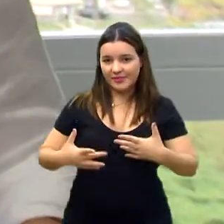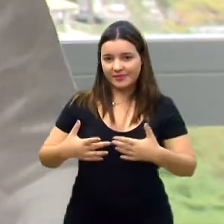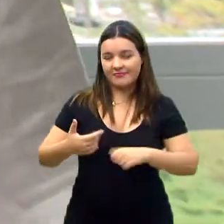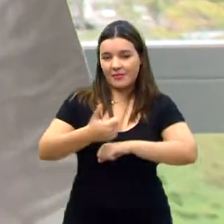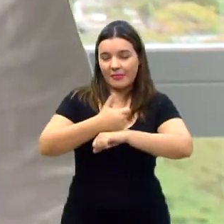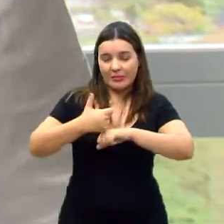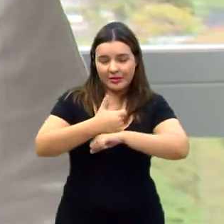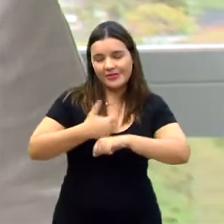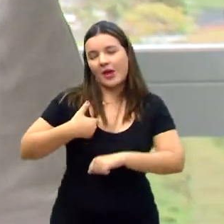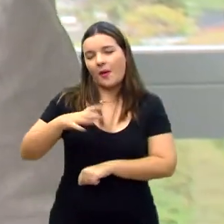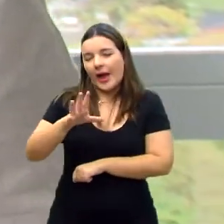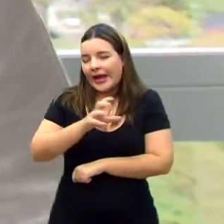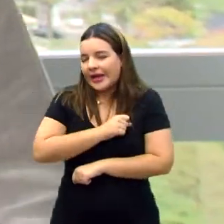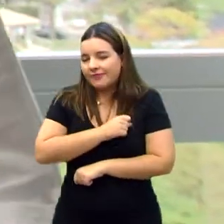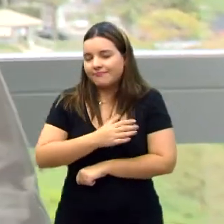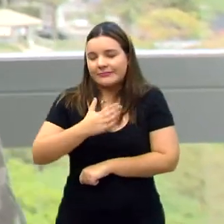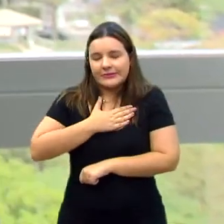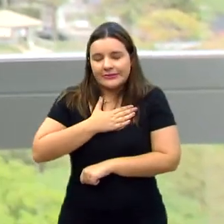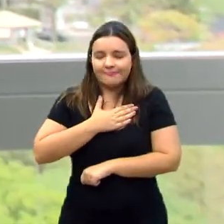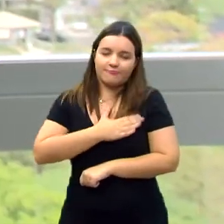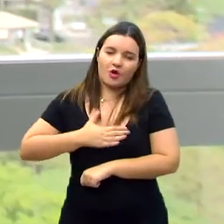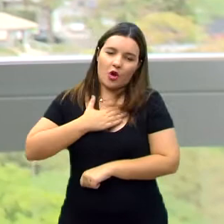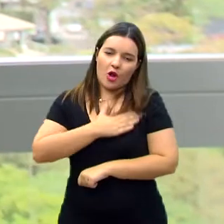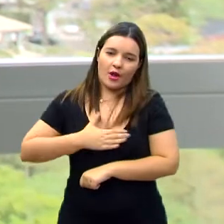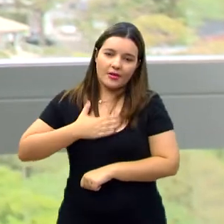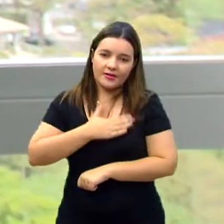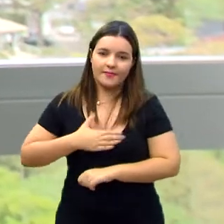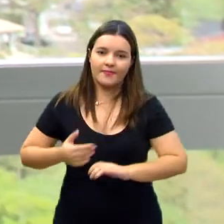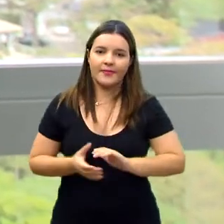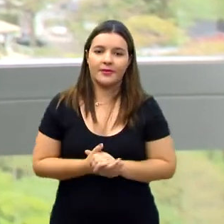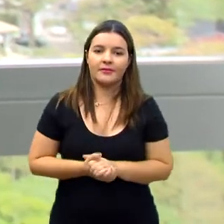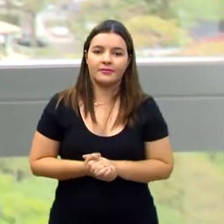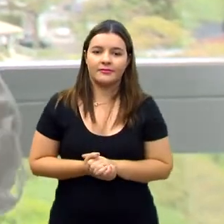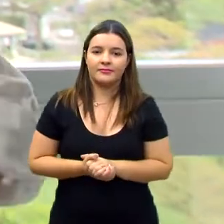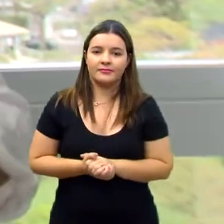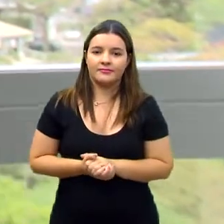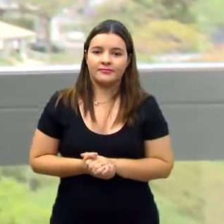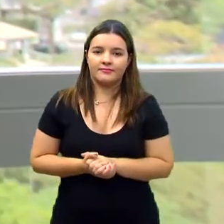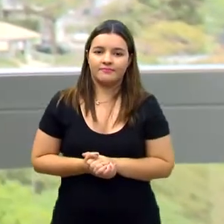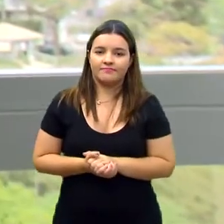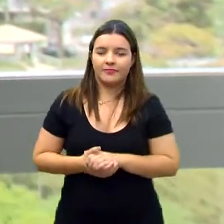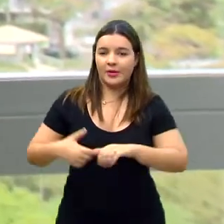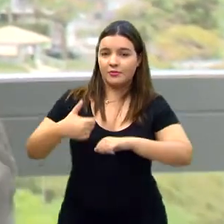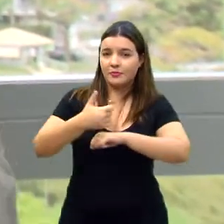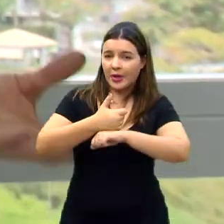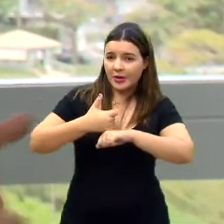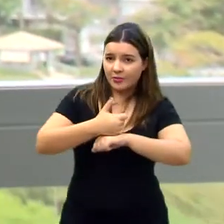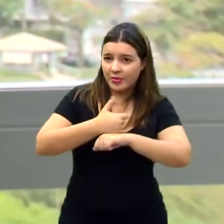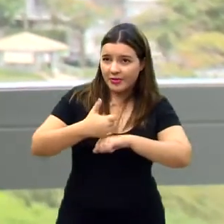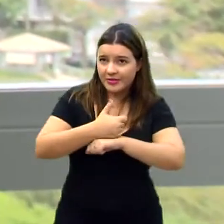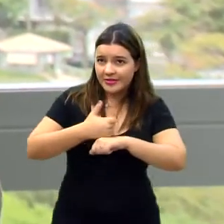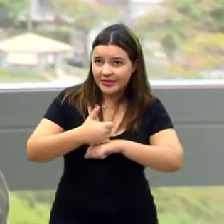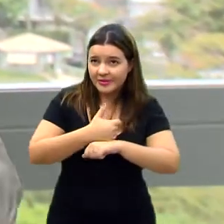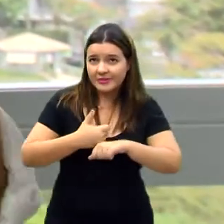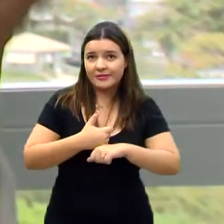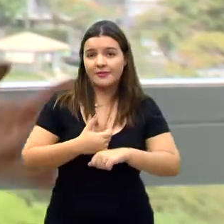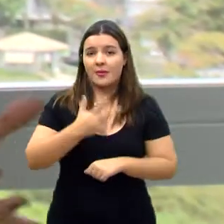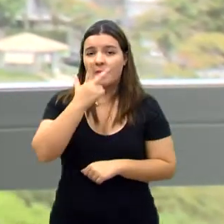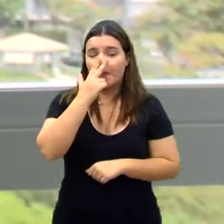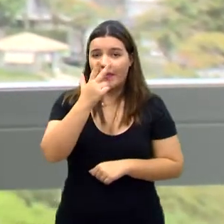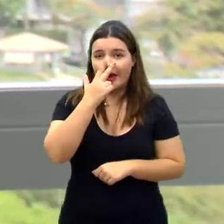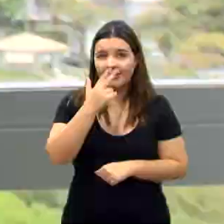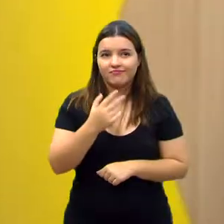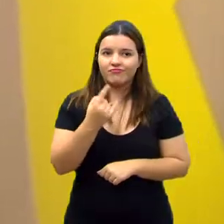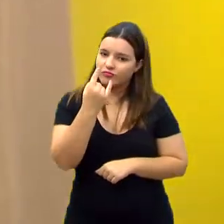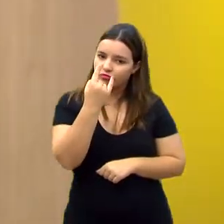eu sou apaixonada gosto muito é uma profissão que é a princípio ela aborda a visão